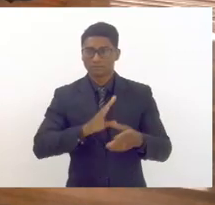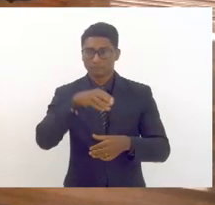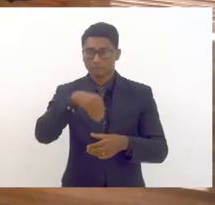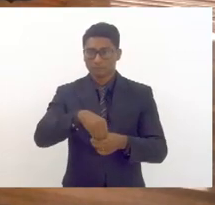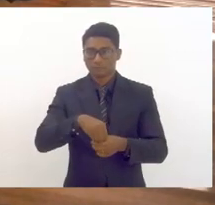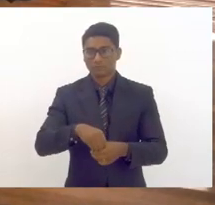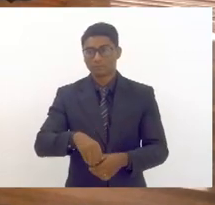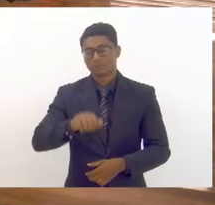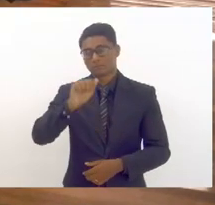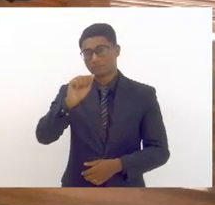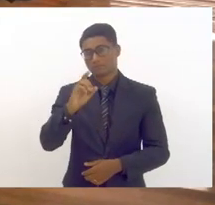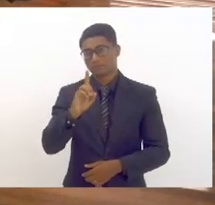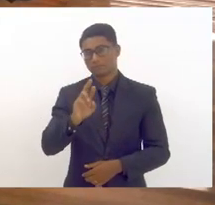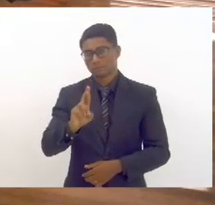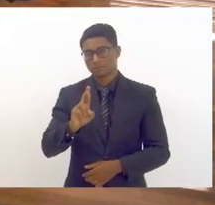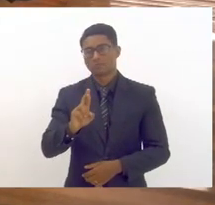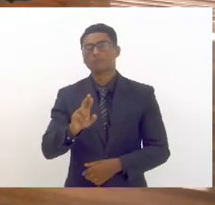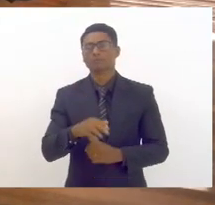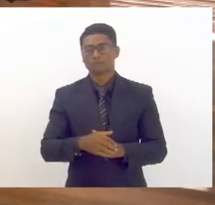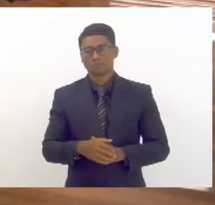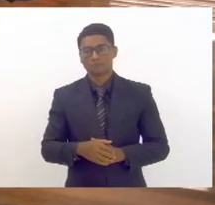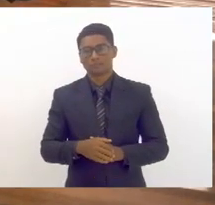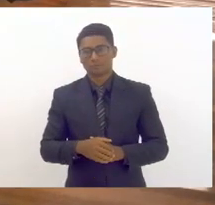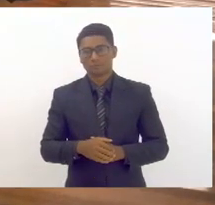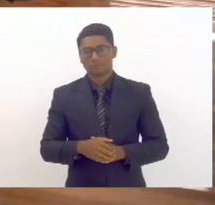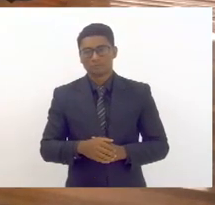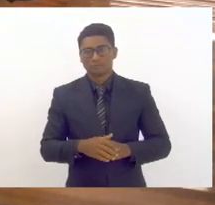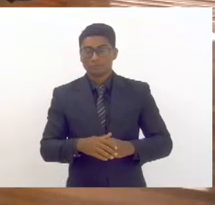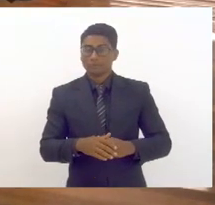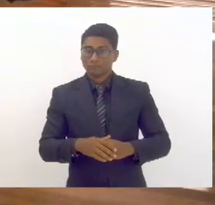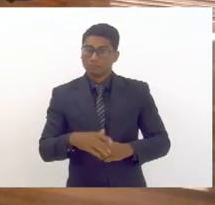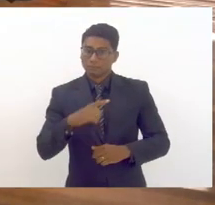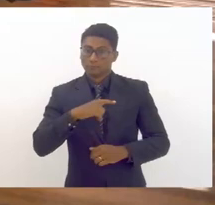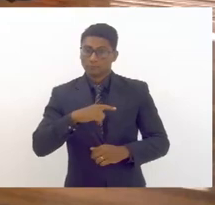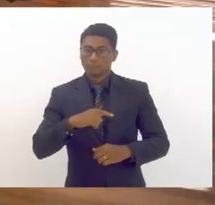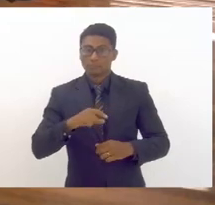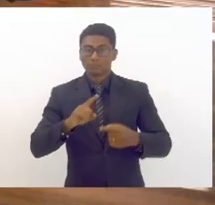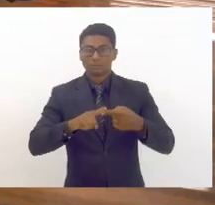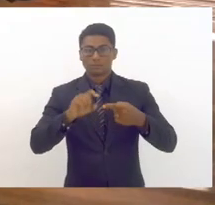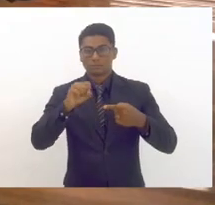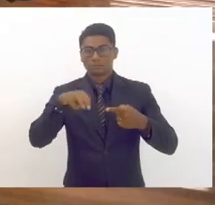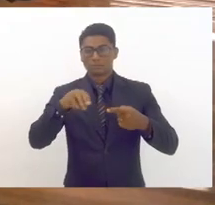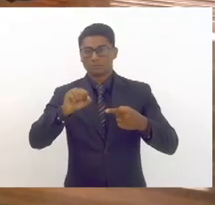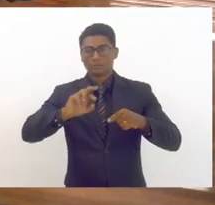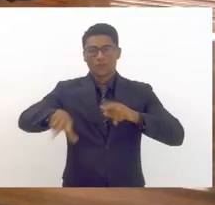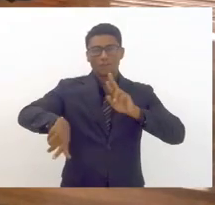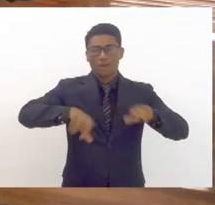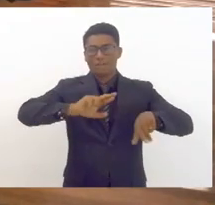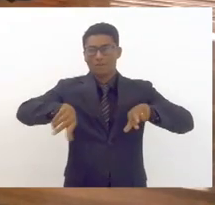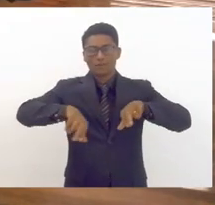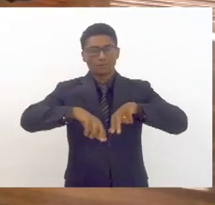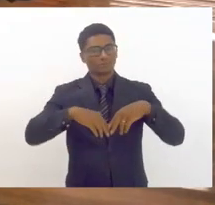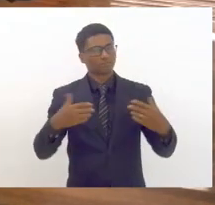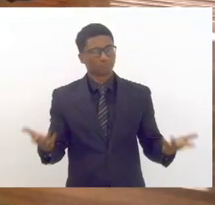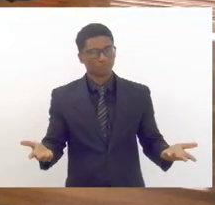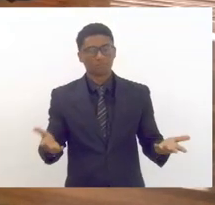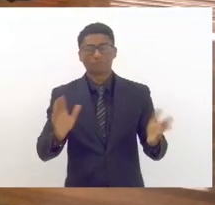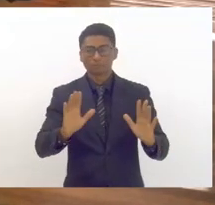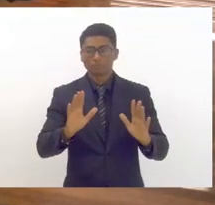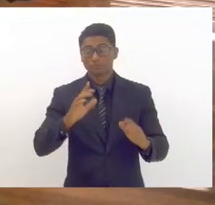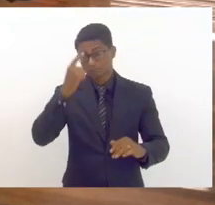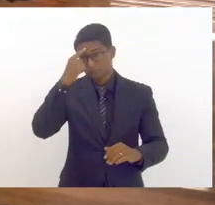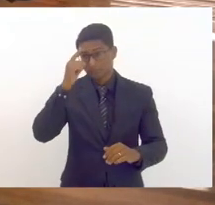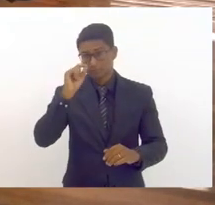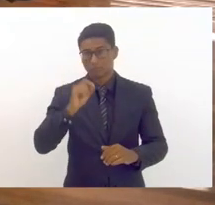BR e prestadoras vão fazer, obviamente, aí é onde tem a diferença em relação ao SMS. Mas a ideia é que a entrada seja exatamente